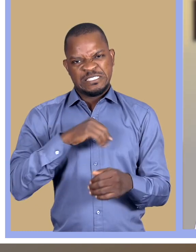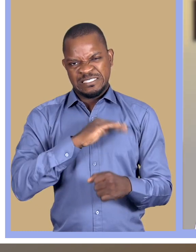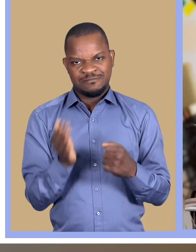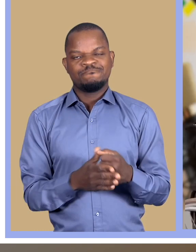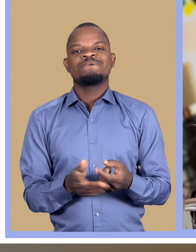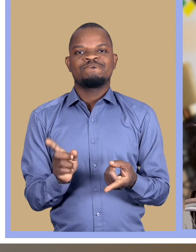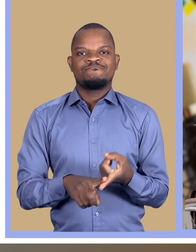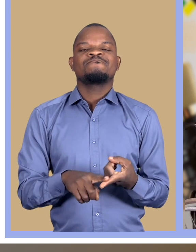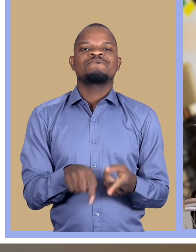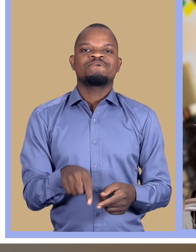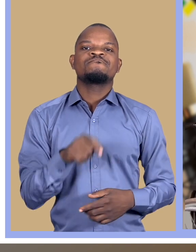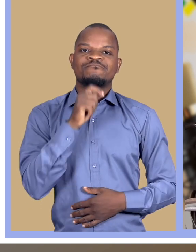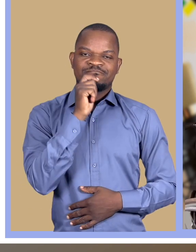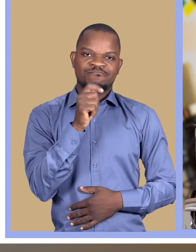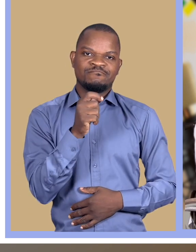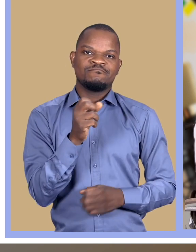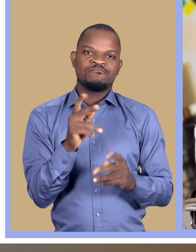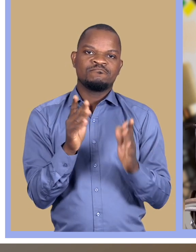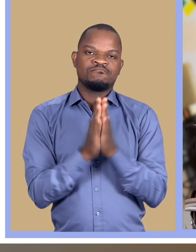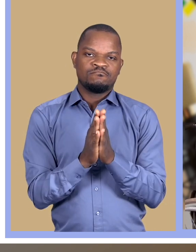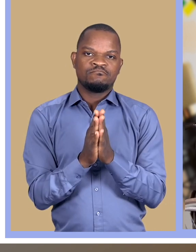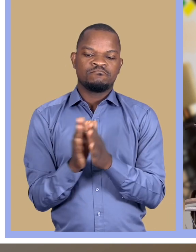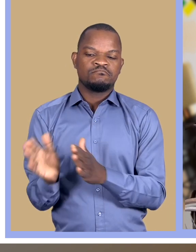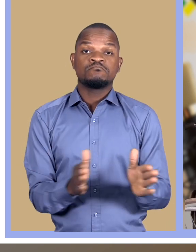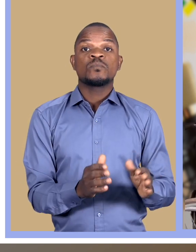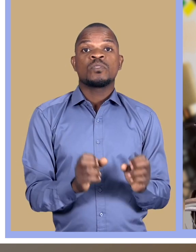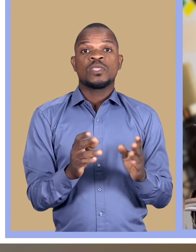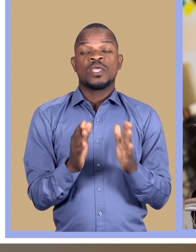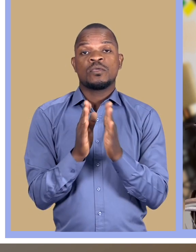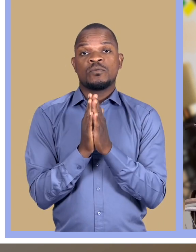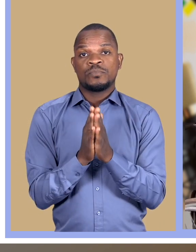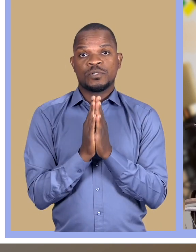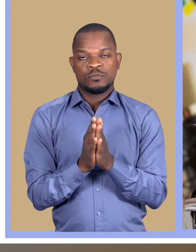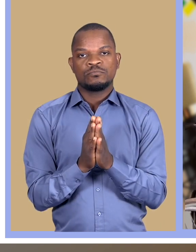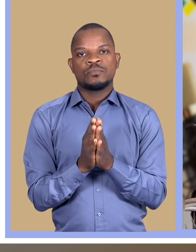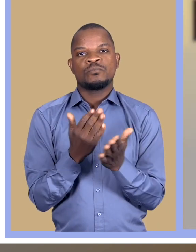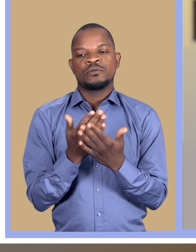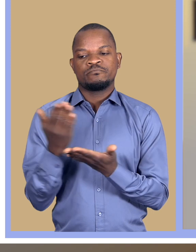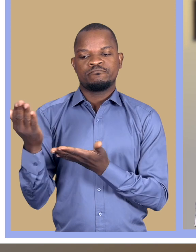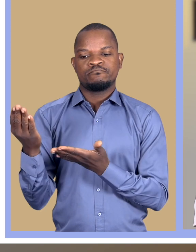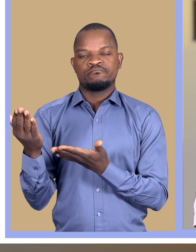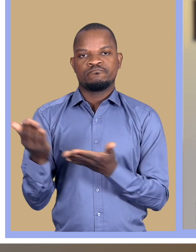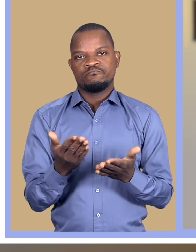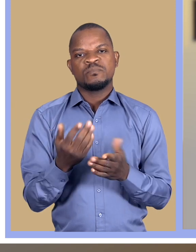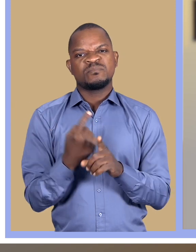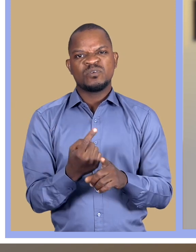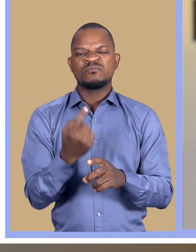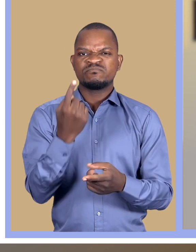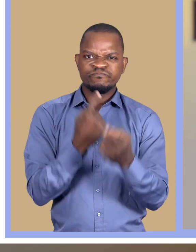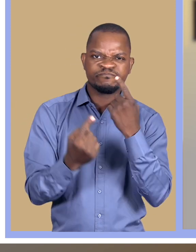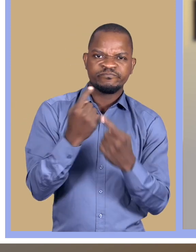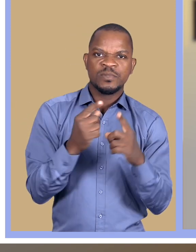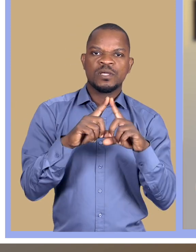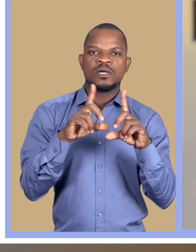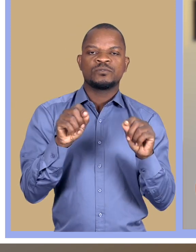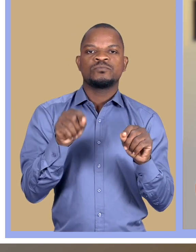voltar aqui. Muito obrigada. Muito obrigado, Regina, por ter estado aqui para debater em relação a este tema que é